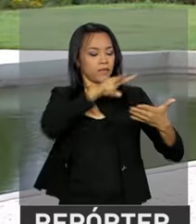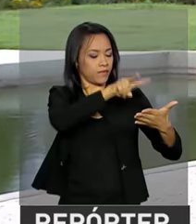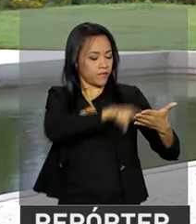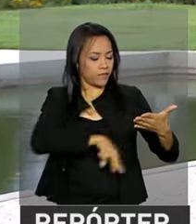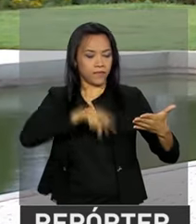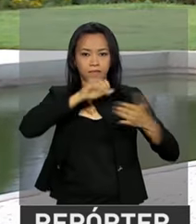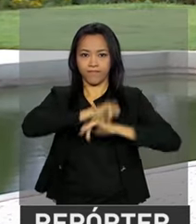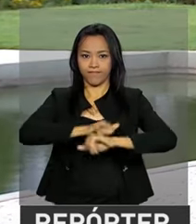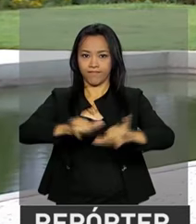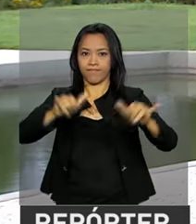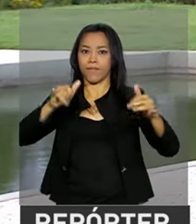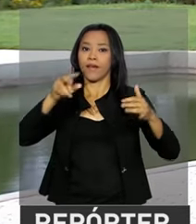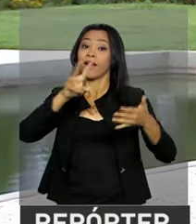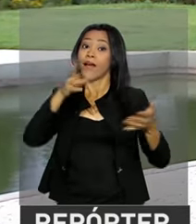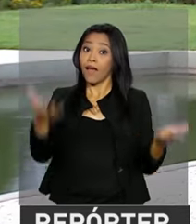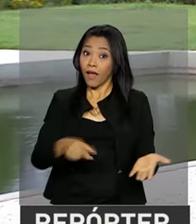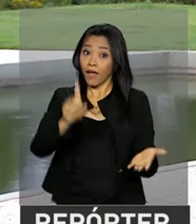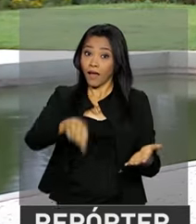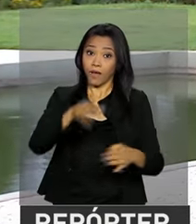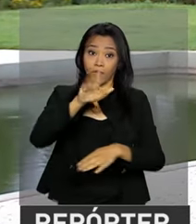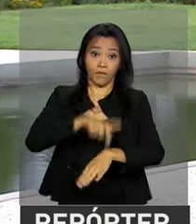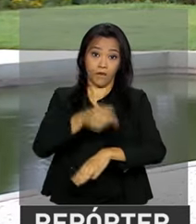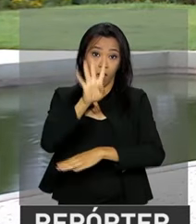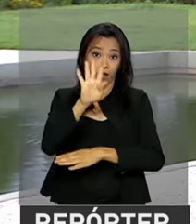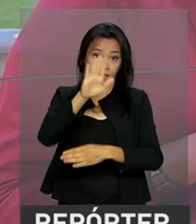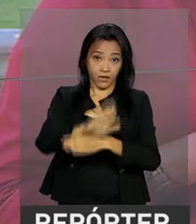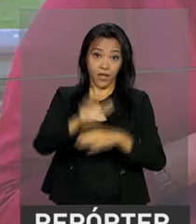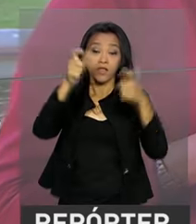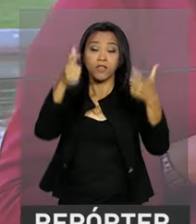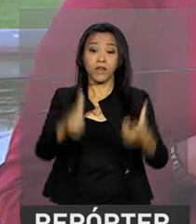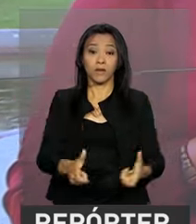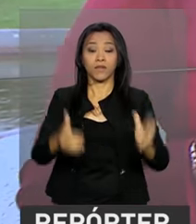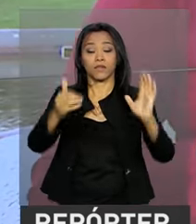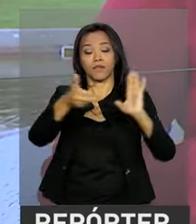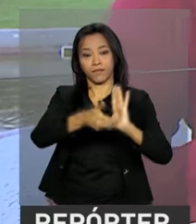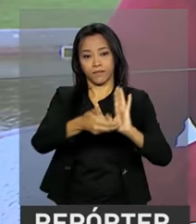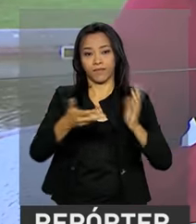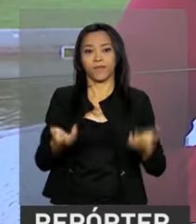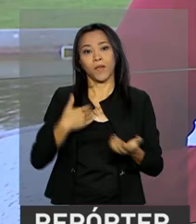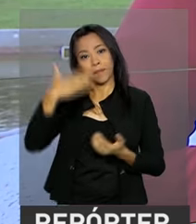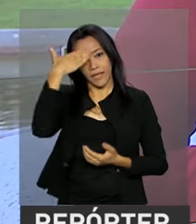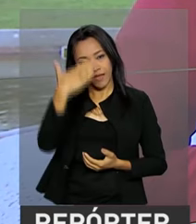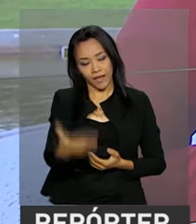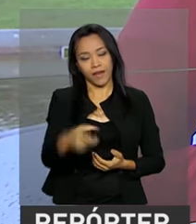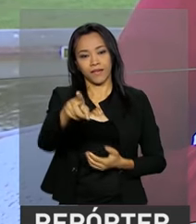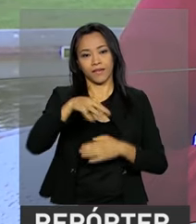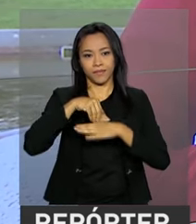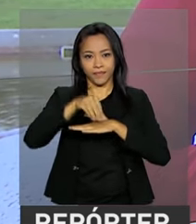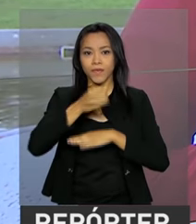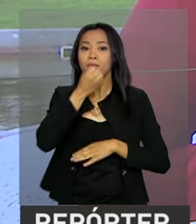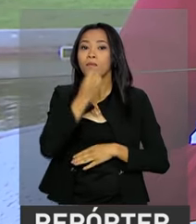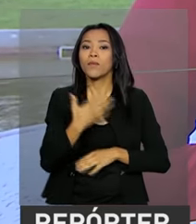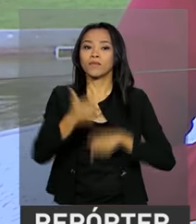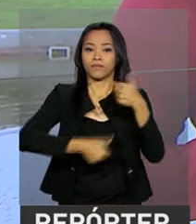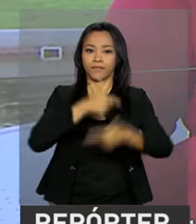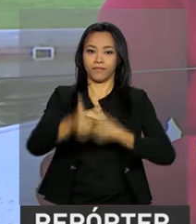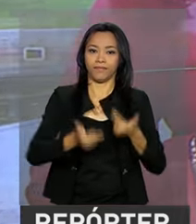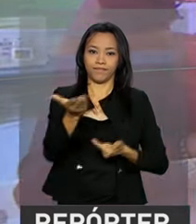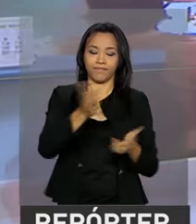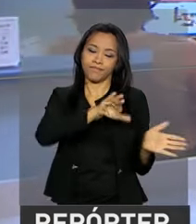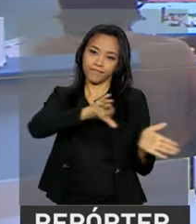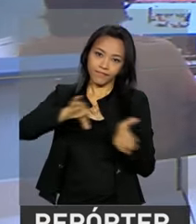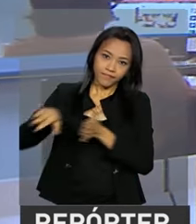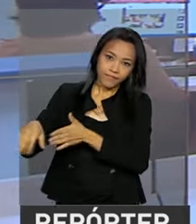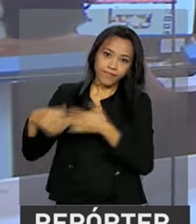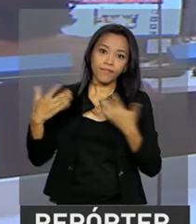no plenário da Câmara dos Deputados. Renata, eu volto com você. Obrigada, Mara, pelas suas informações. Bom trabalho para você. E